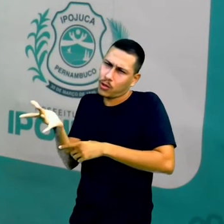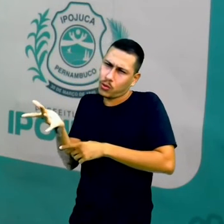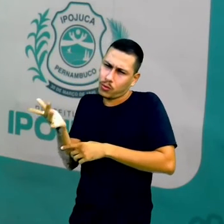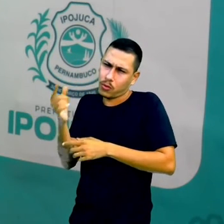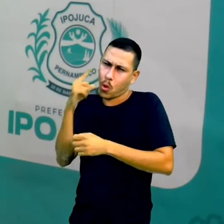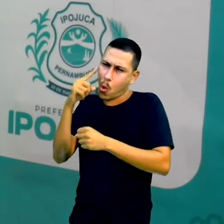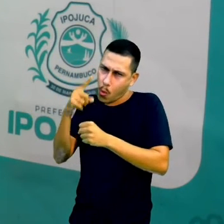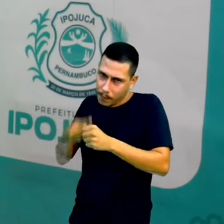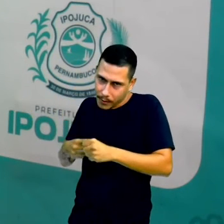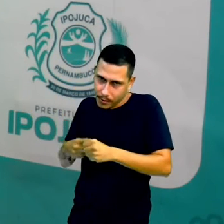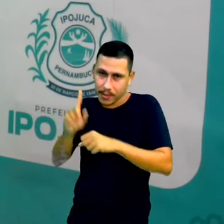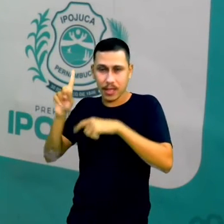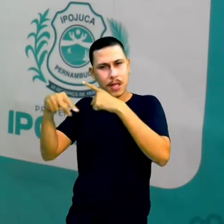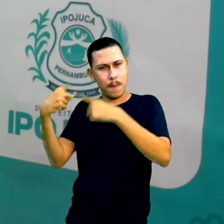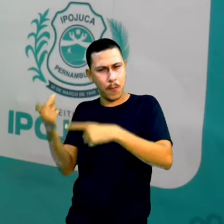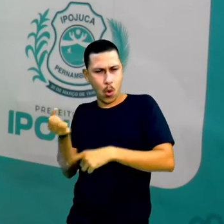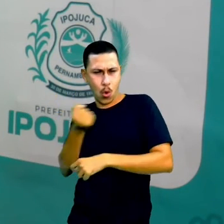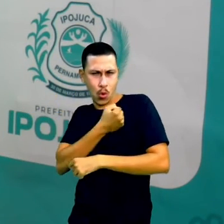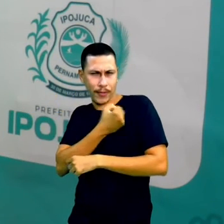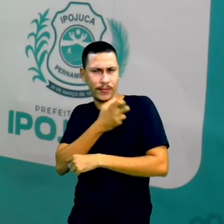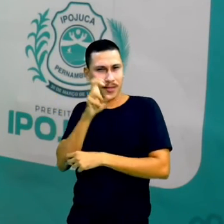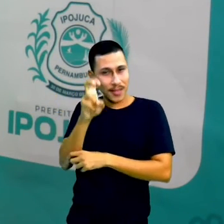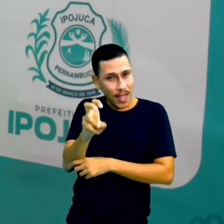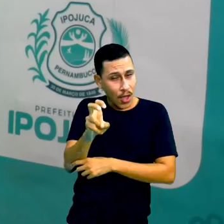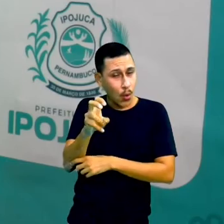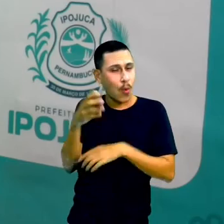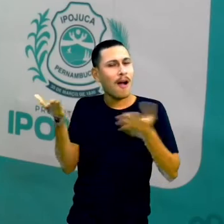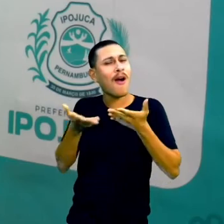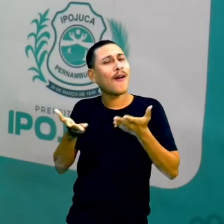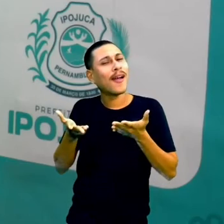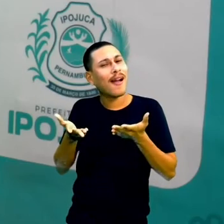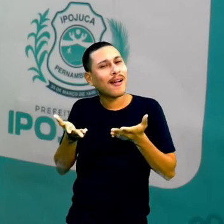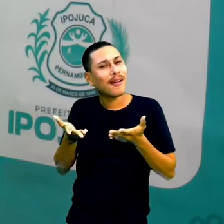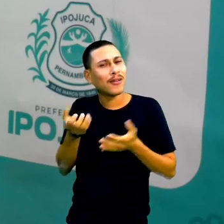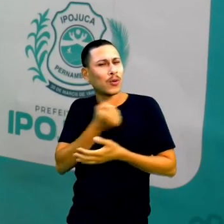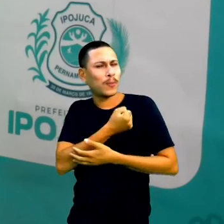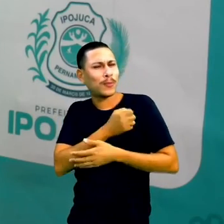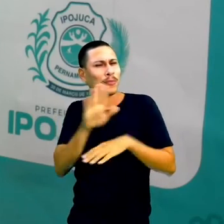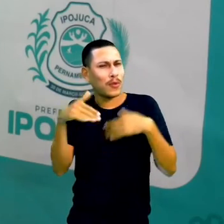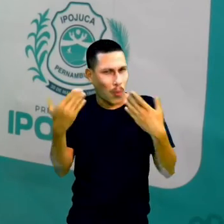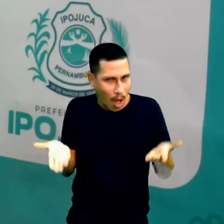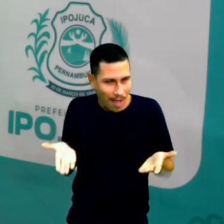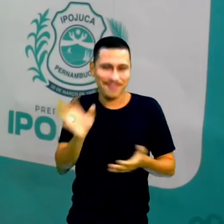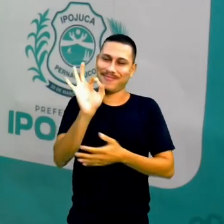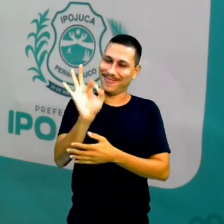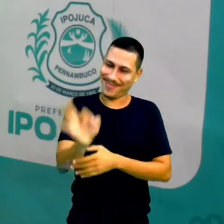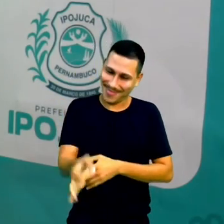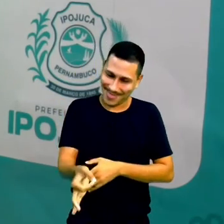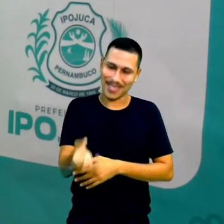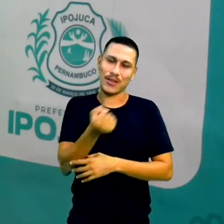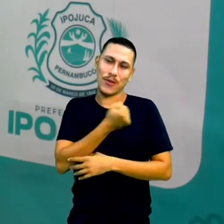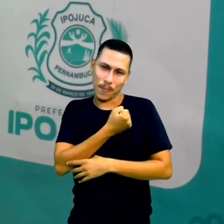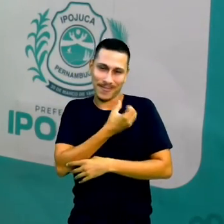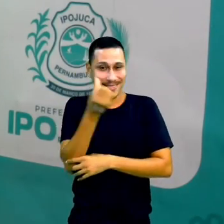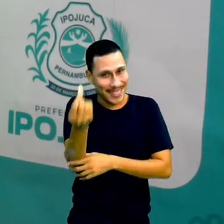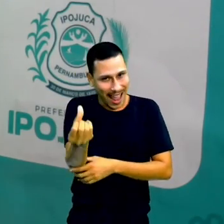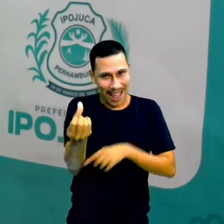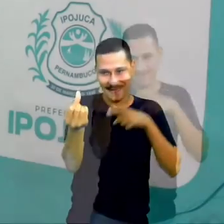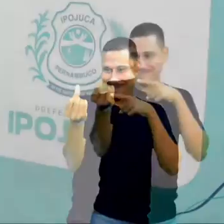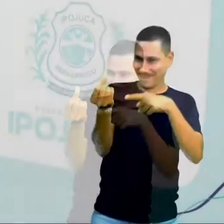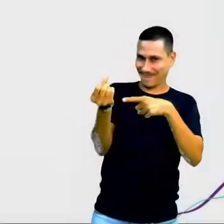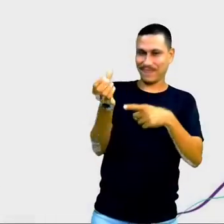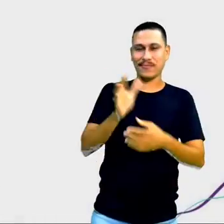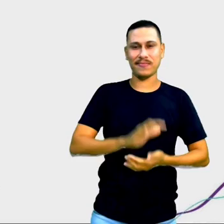descobrirem. Depois do número 5 é o número... Como? Isso mesmo, é o número